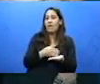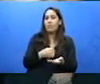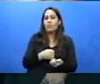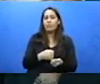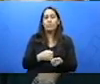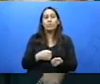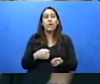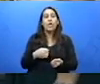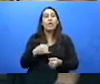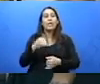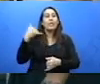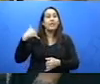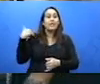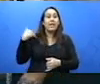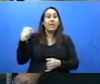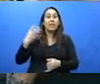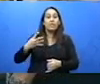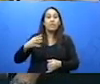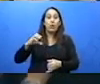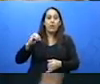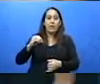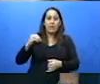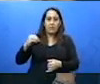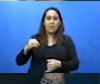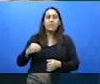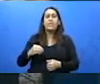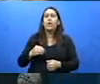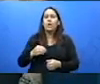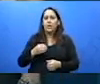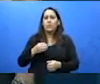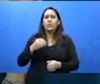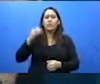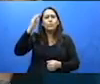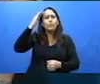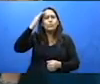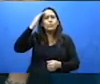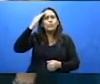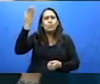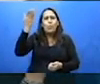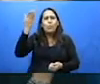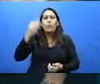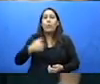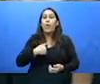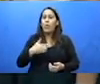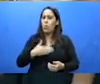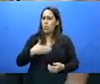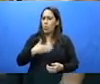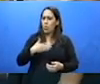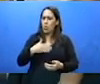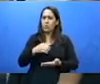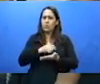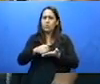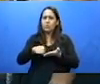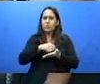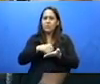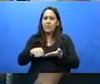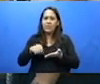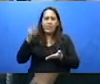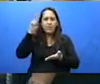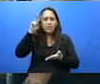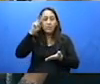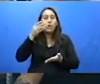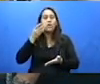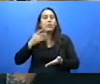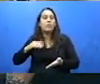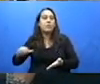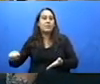anos, descobriu que gostava mesmo era de escrever histórias infantis. Começou e não parou mais. Ela cria